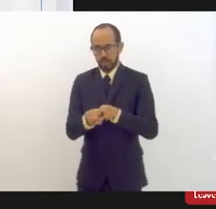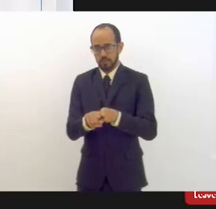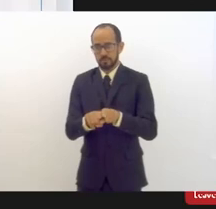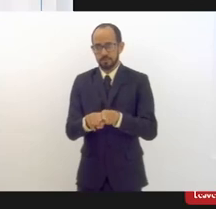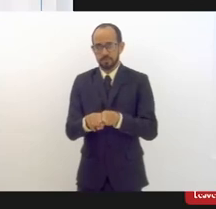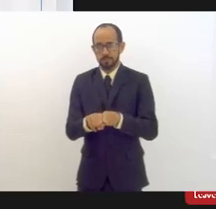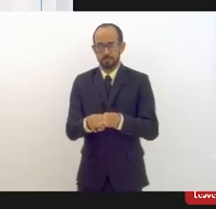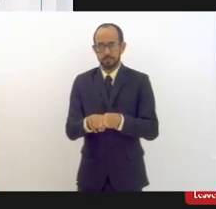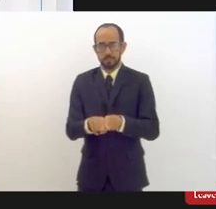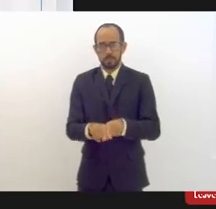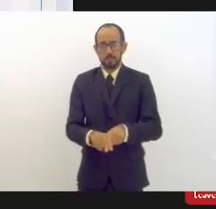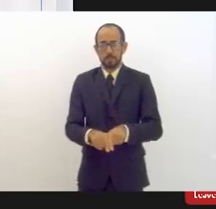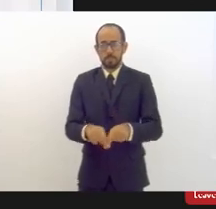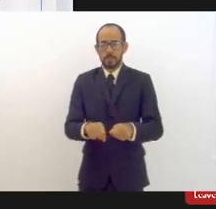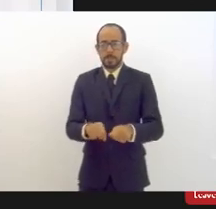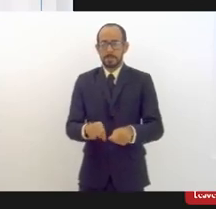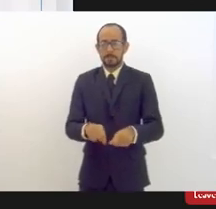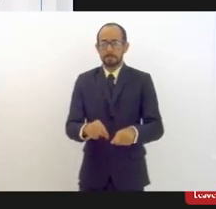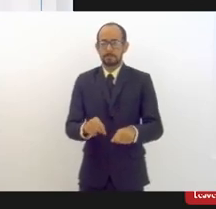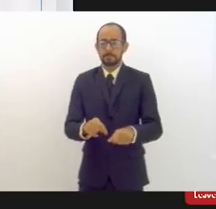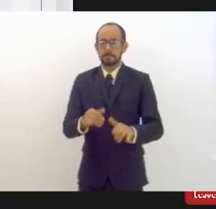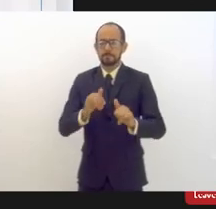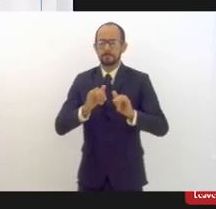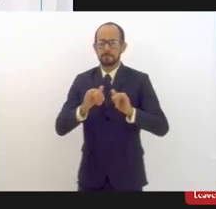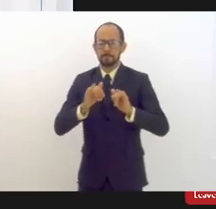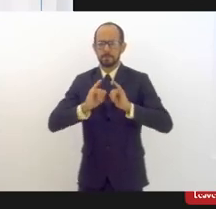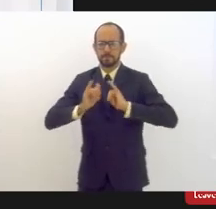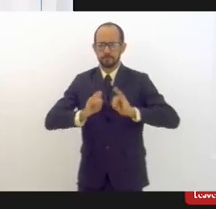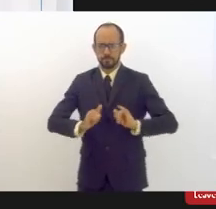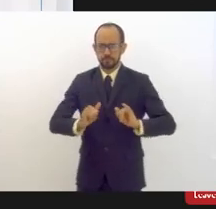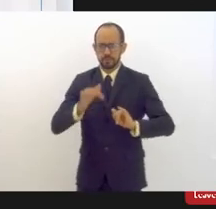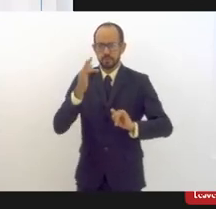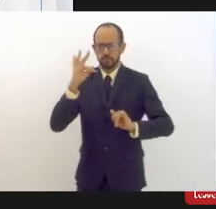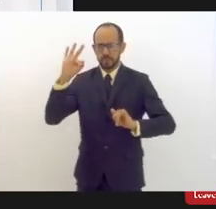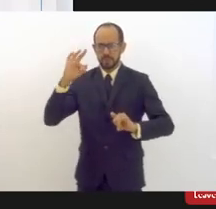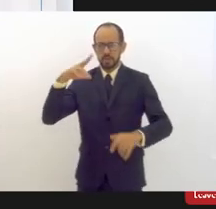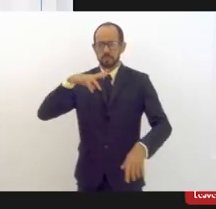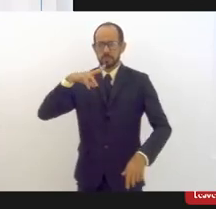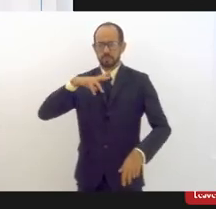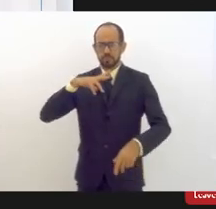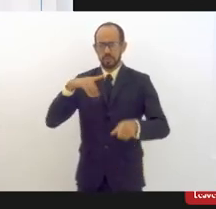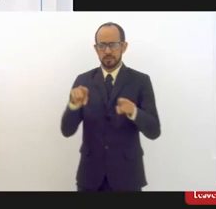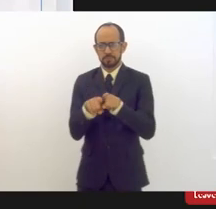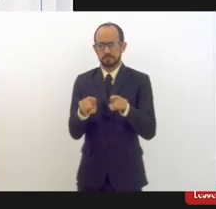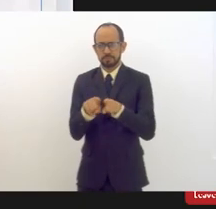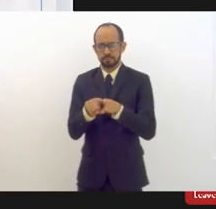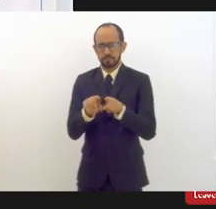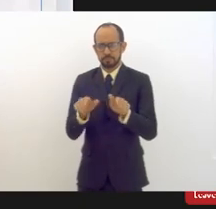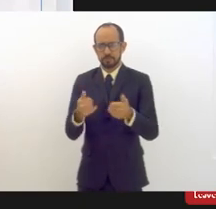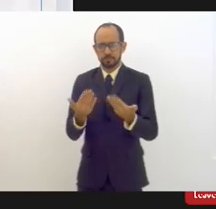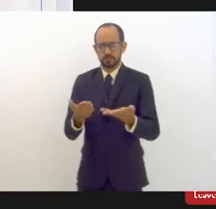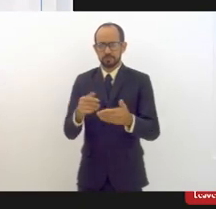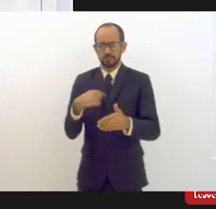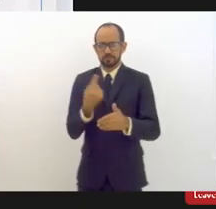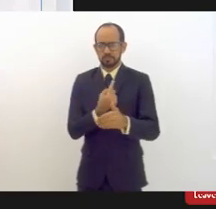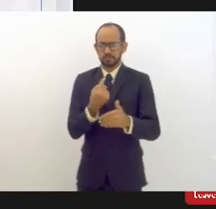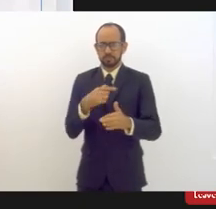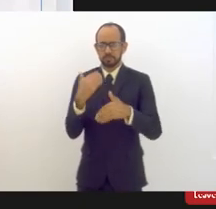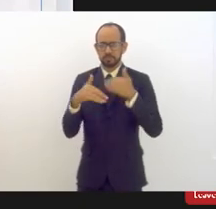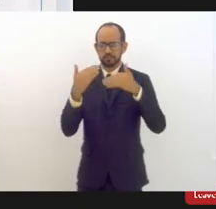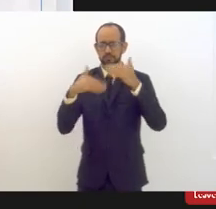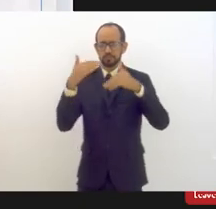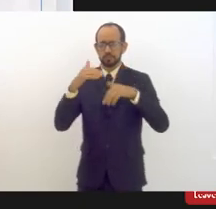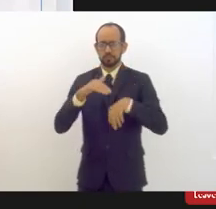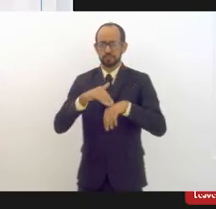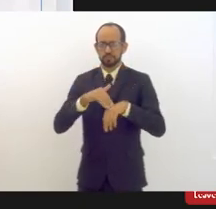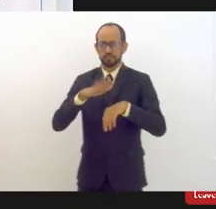a etapa municipal, tem ali os dados da federal, da rede privada. E aí a gente já avança um pouquinho em outro tópico, que é